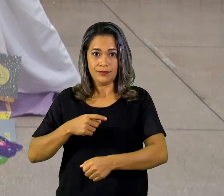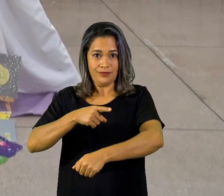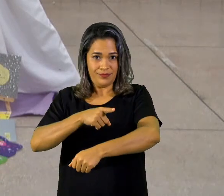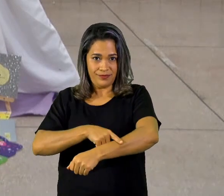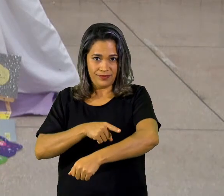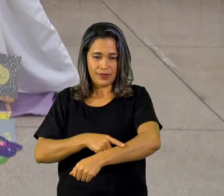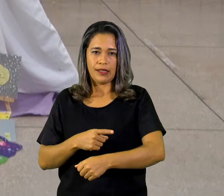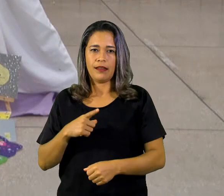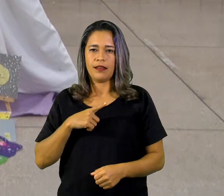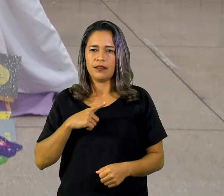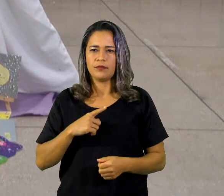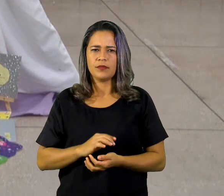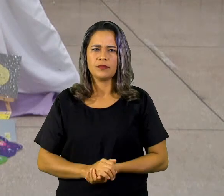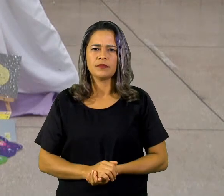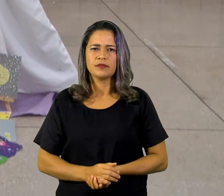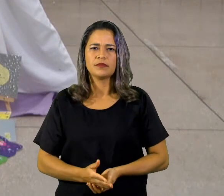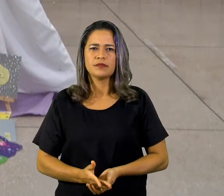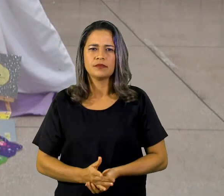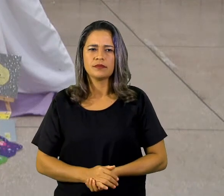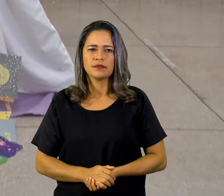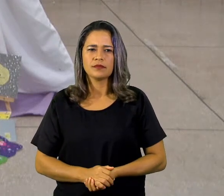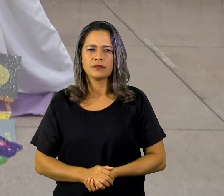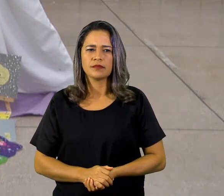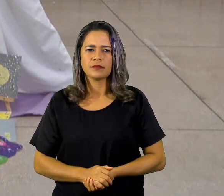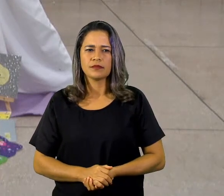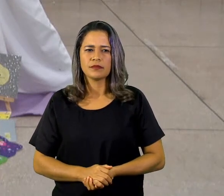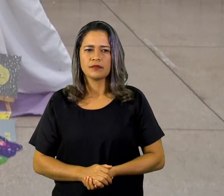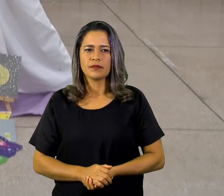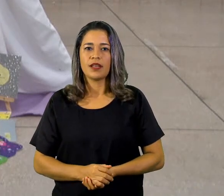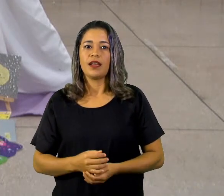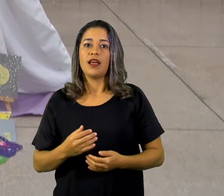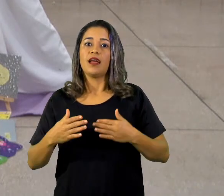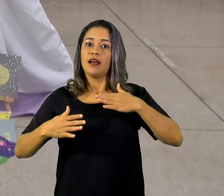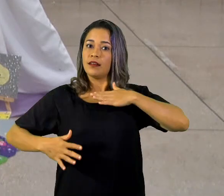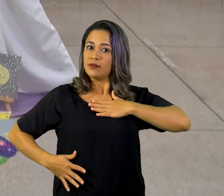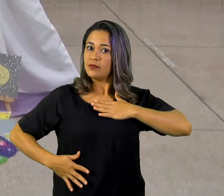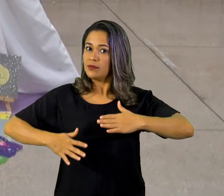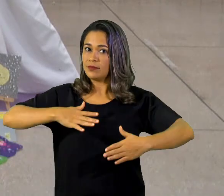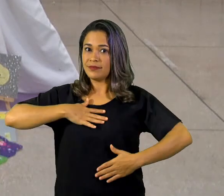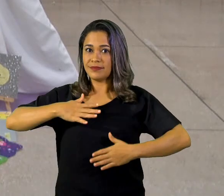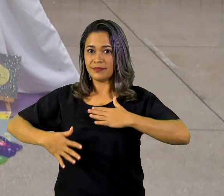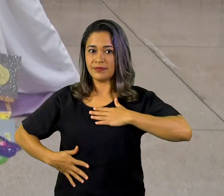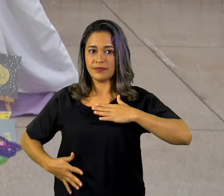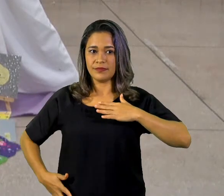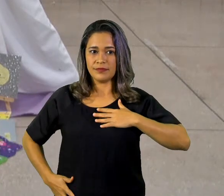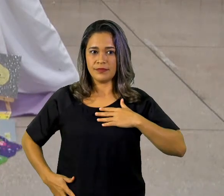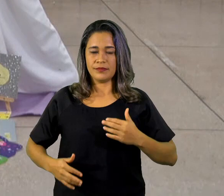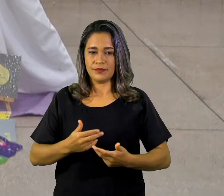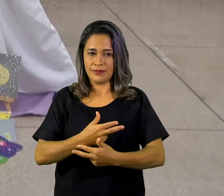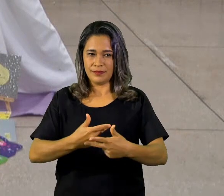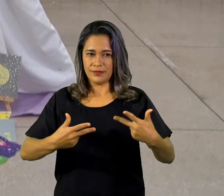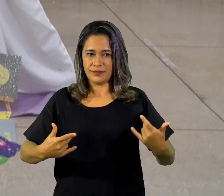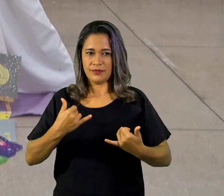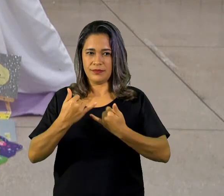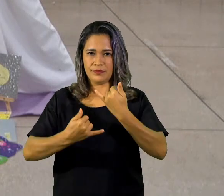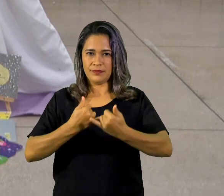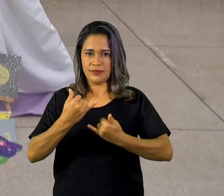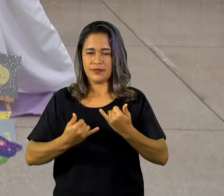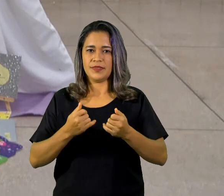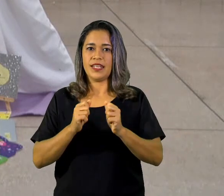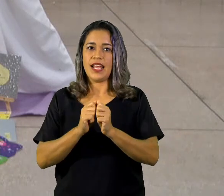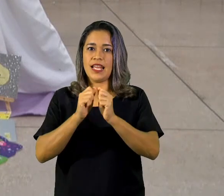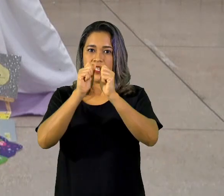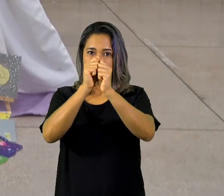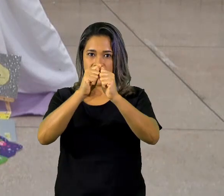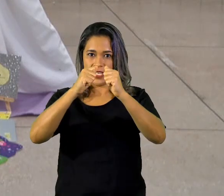elementos corpóreos, aqueles que você brinca com o corpo, como por exemplo, janela,